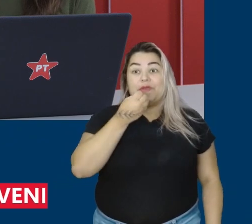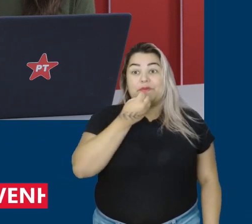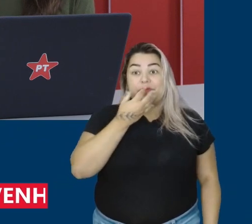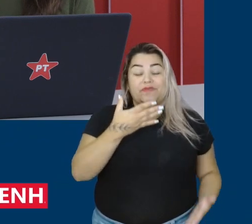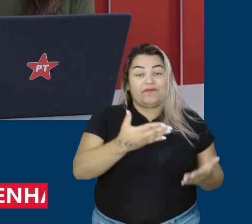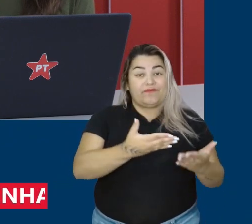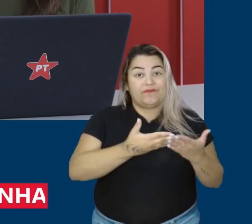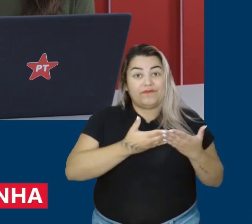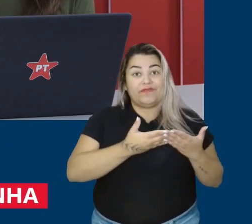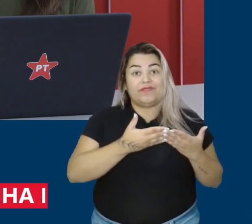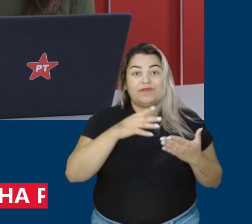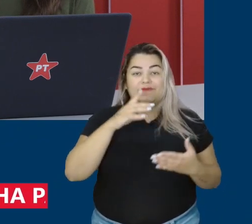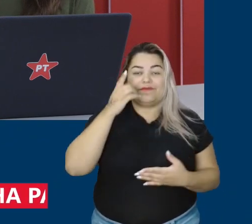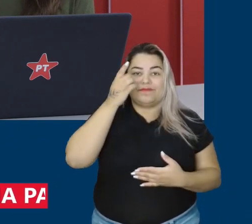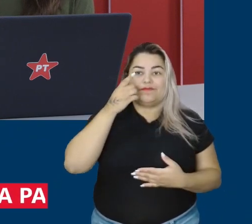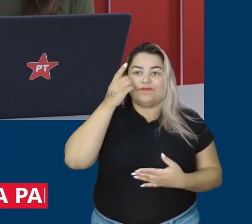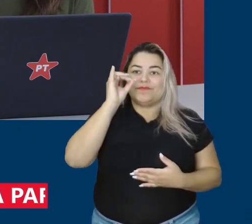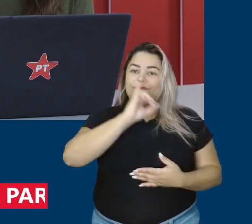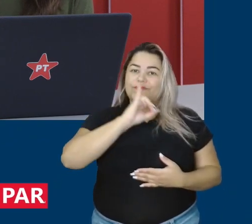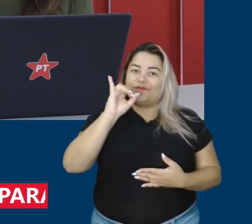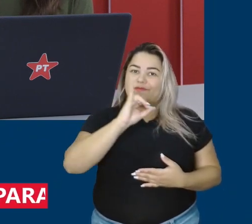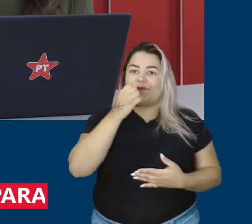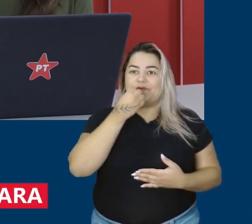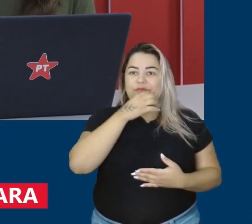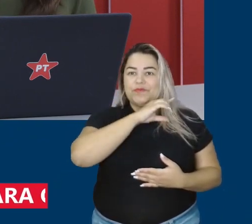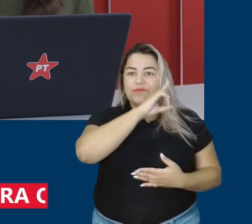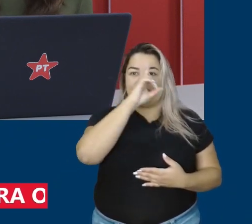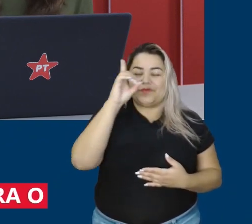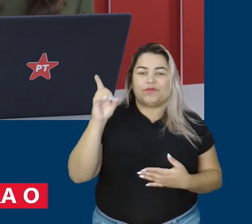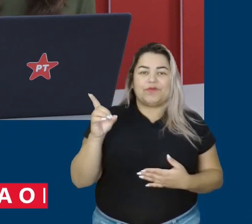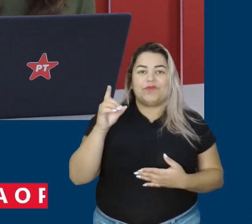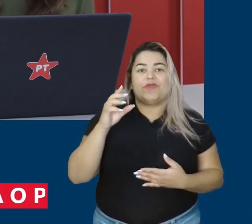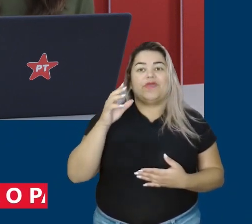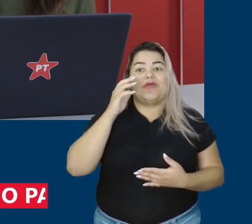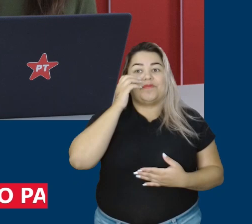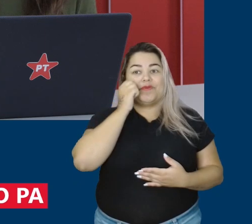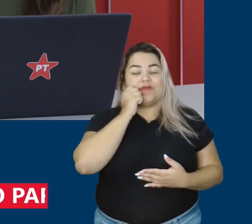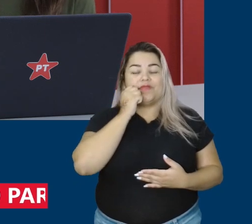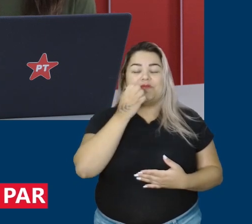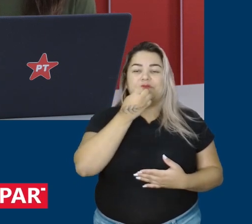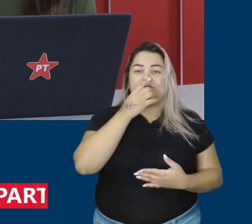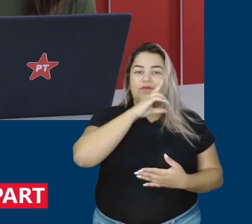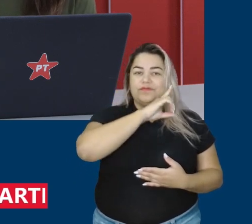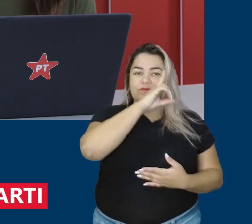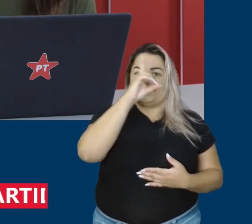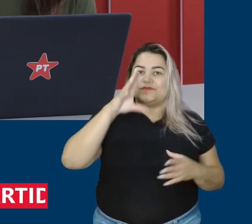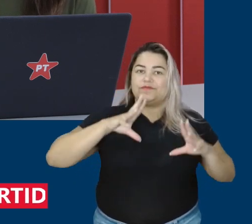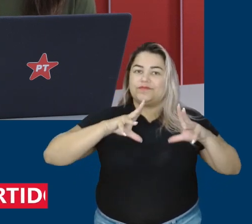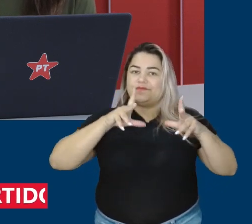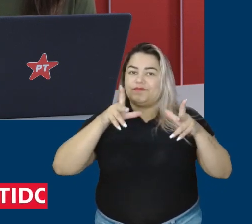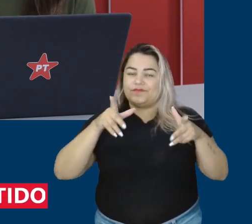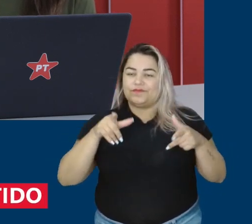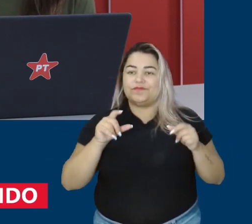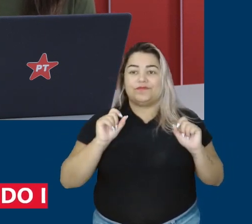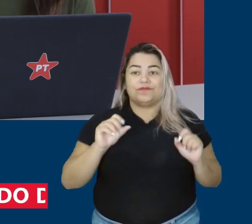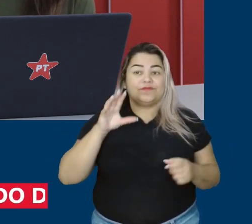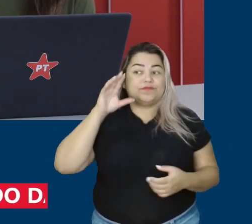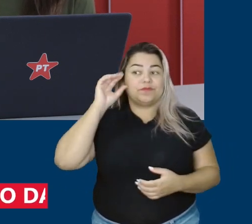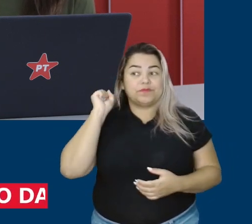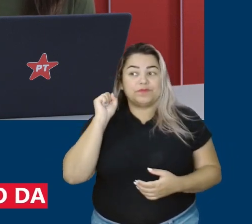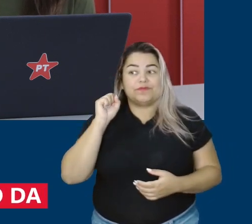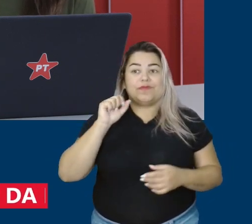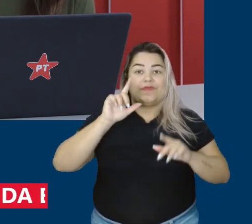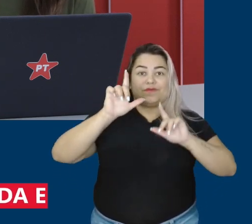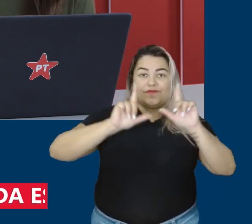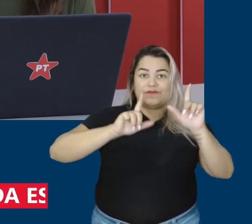deputada. Olá, bom dia, Amanda, bom dia aqui a todos que escutam a